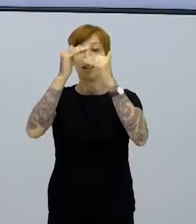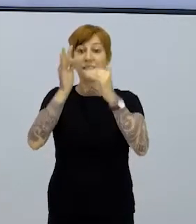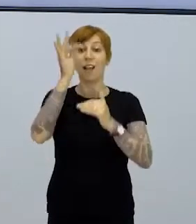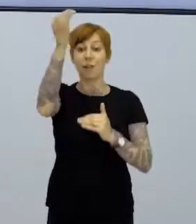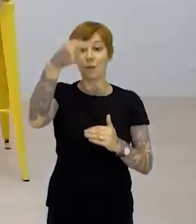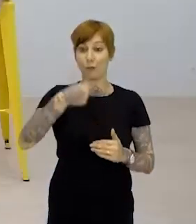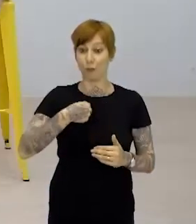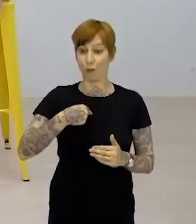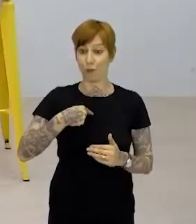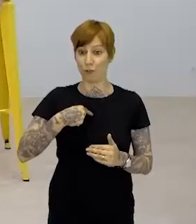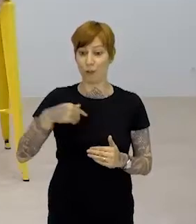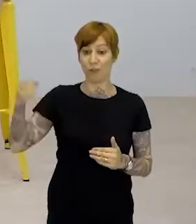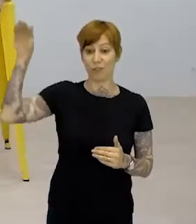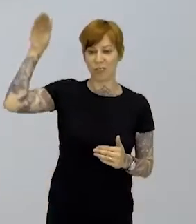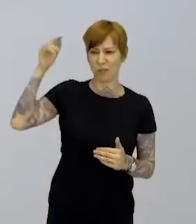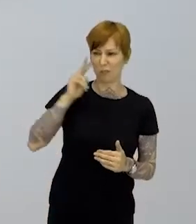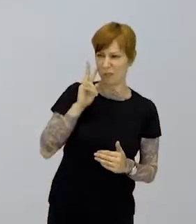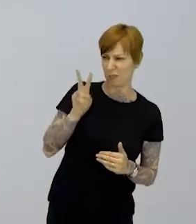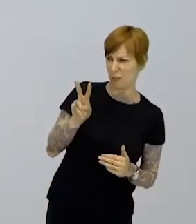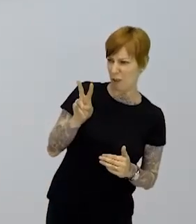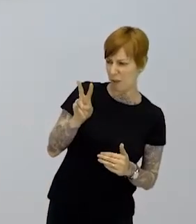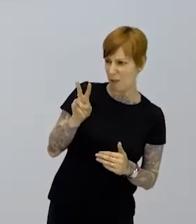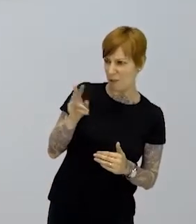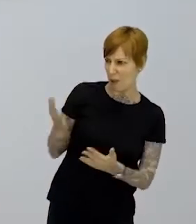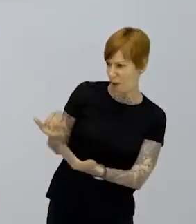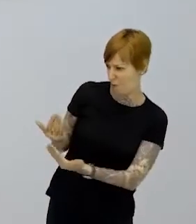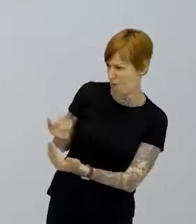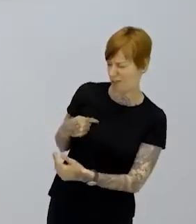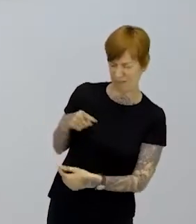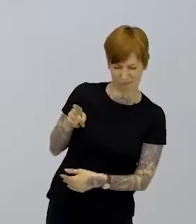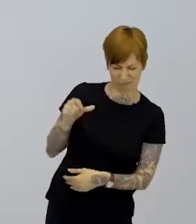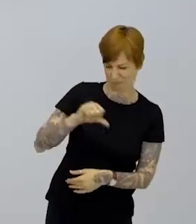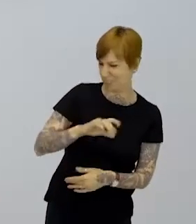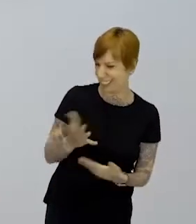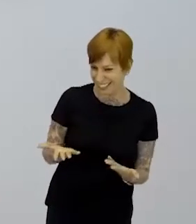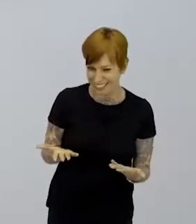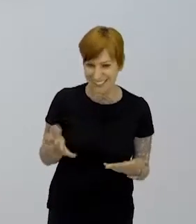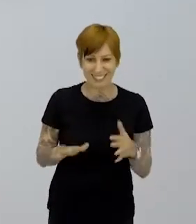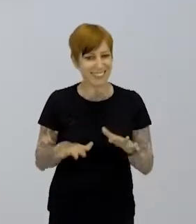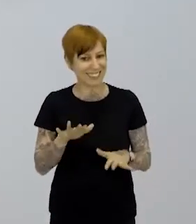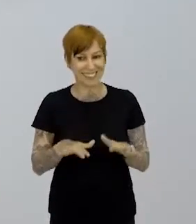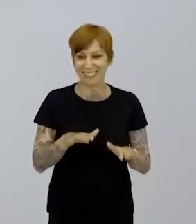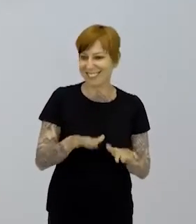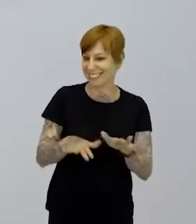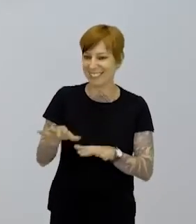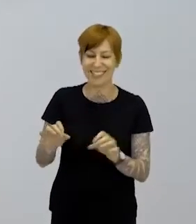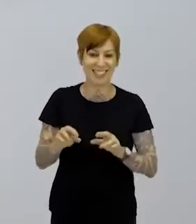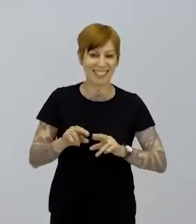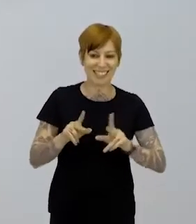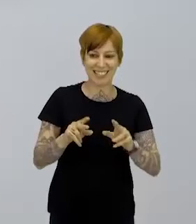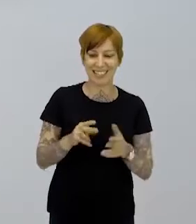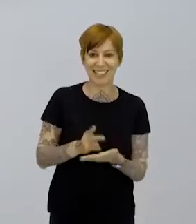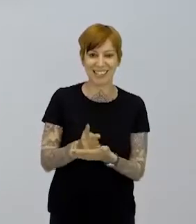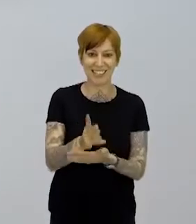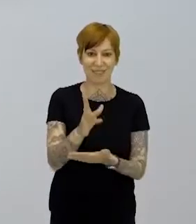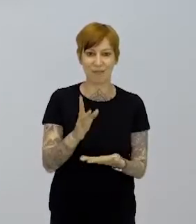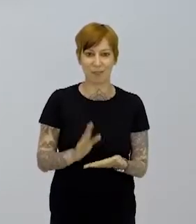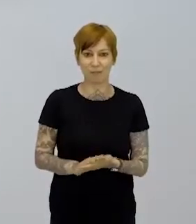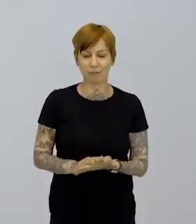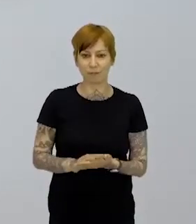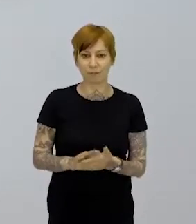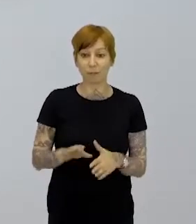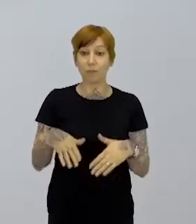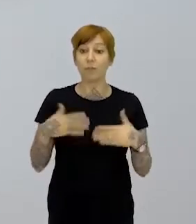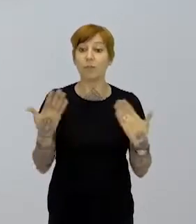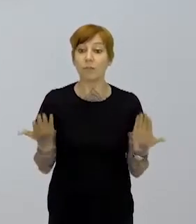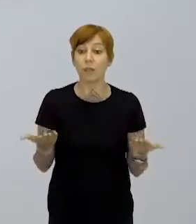achar bizarro. E esse é o ponto, né? Porque o que nós tentamos construir aqui veja, em qual etapa